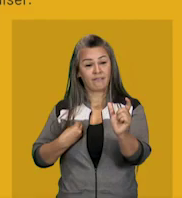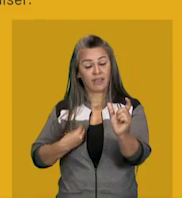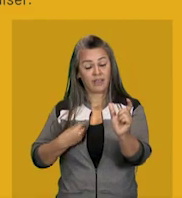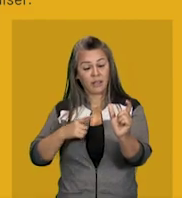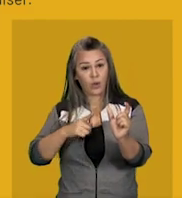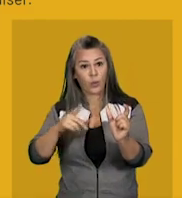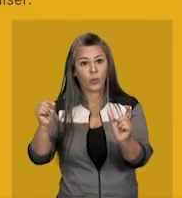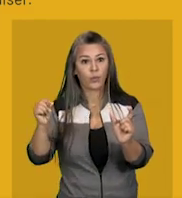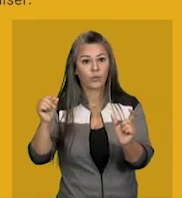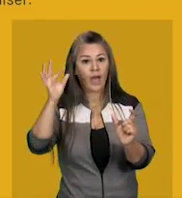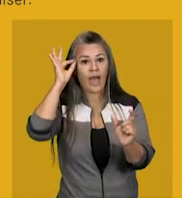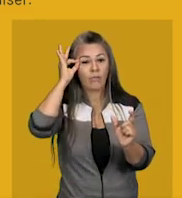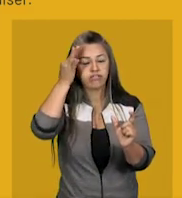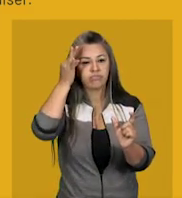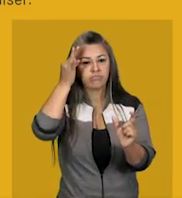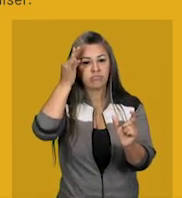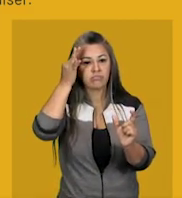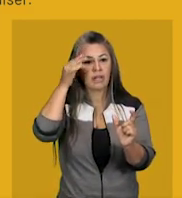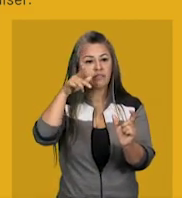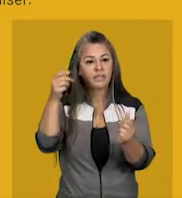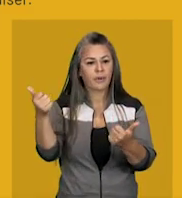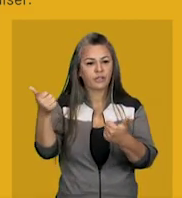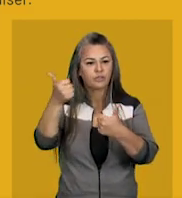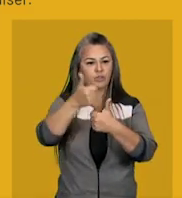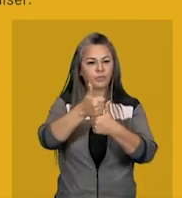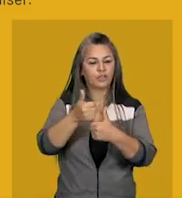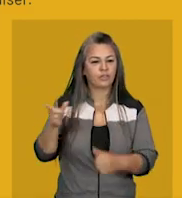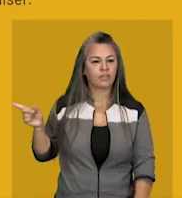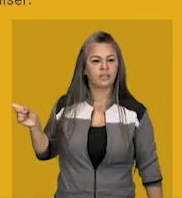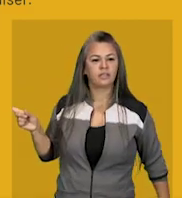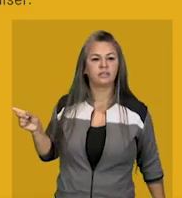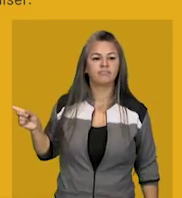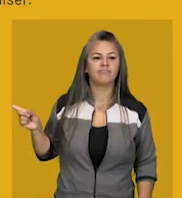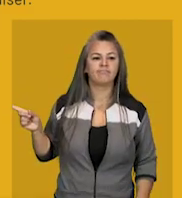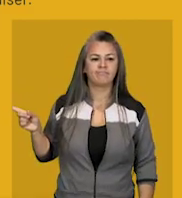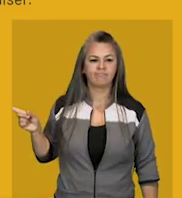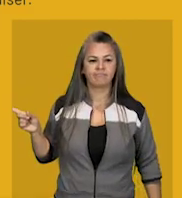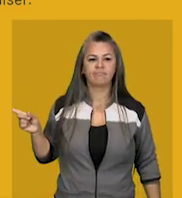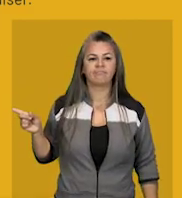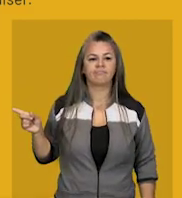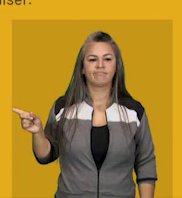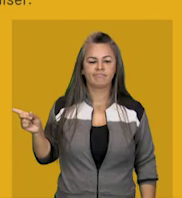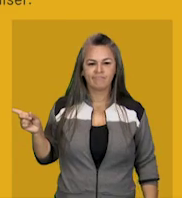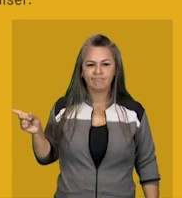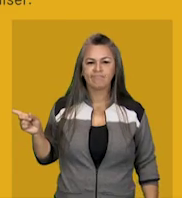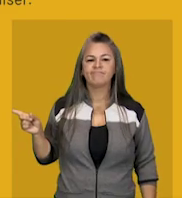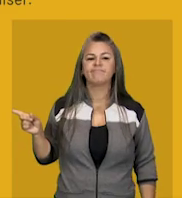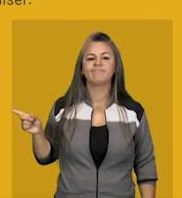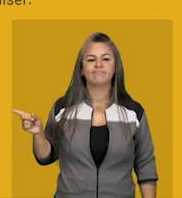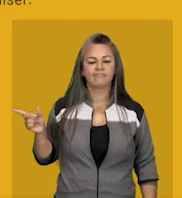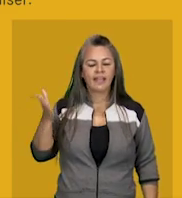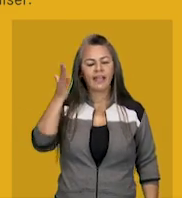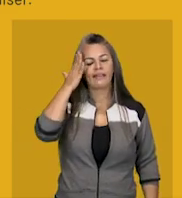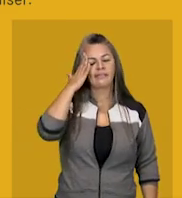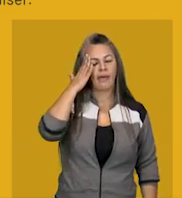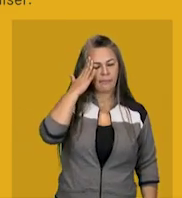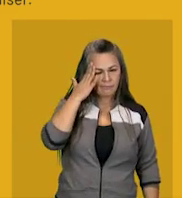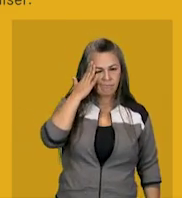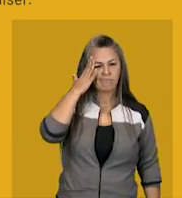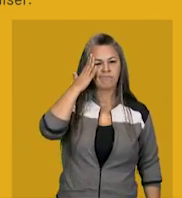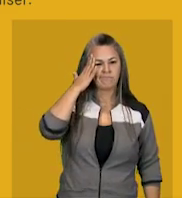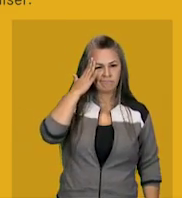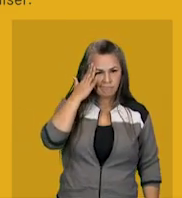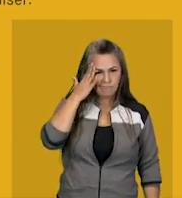por essa palavrinha aqui, ó. Isso é uma conjunção integrante.